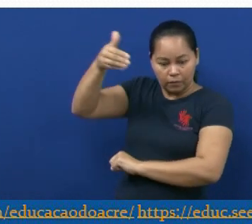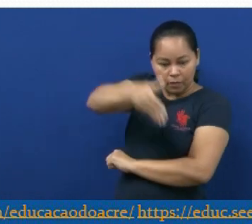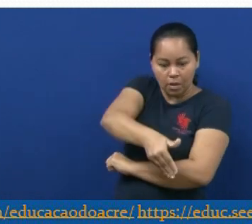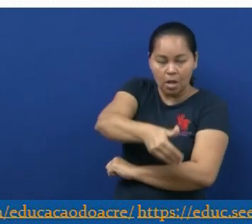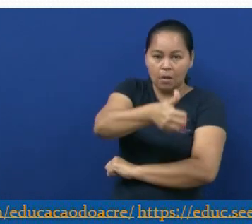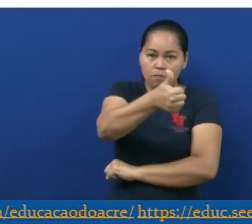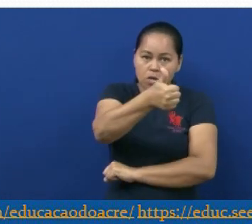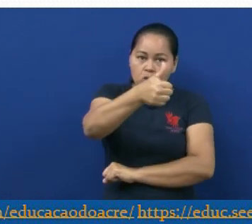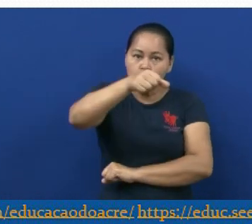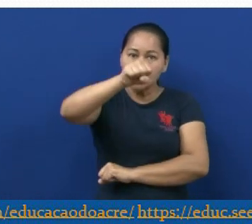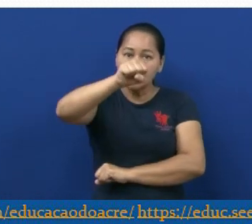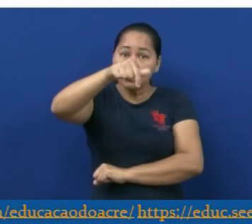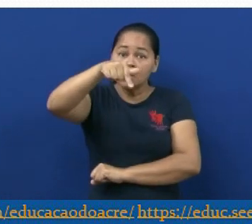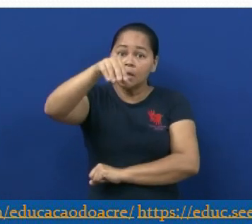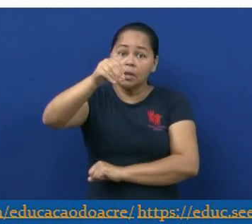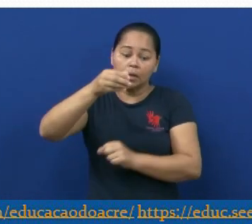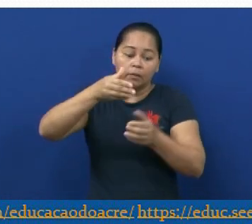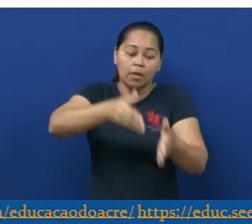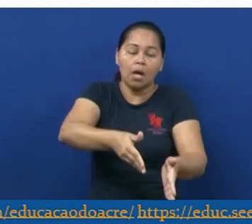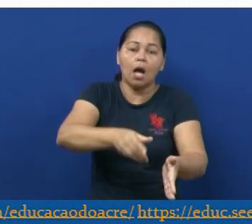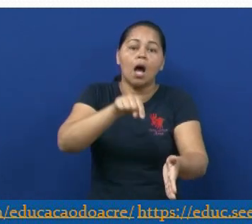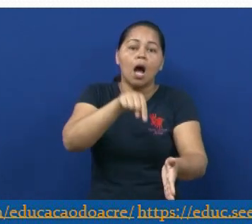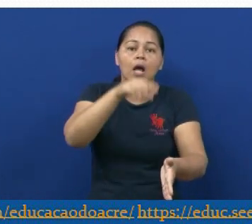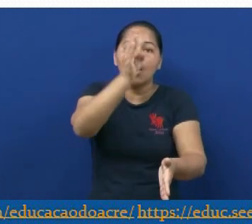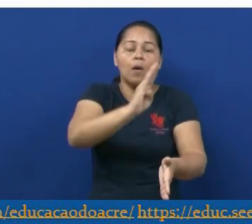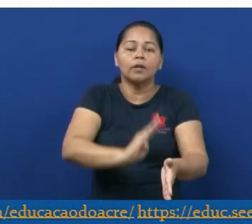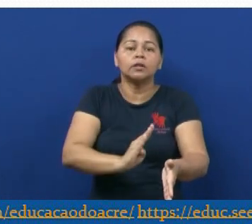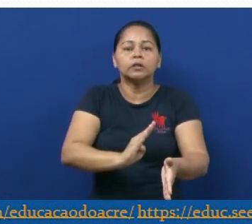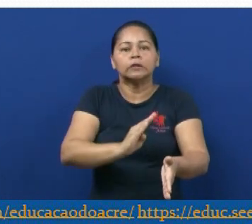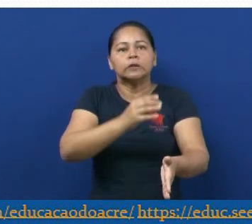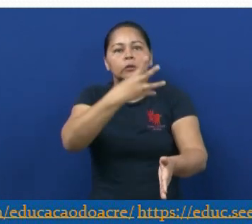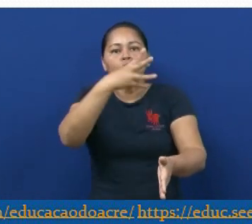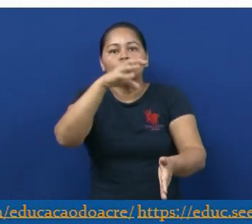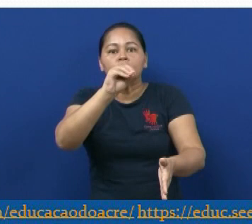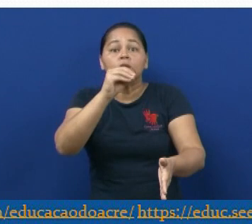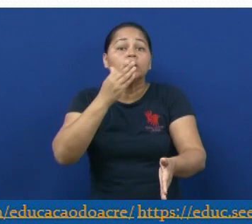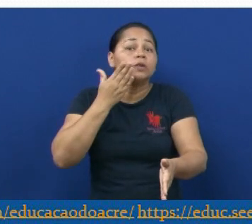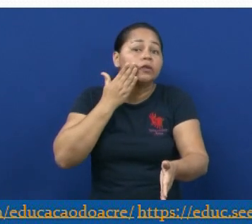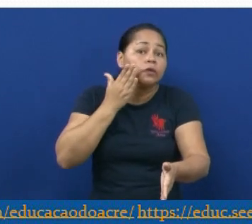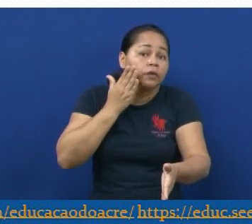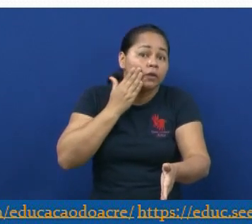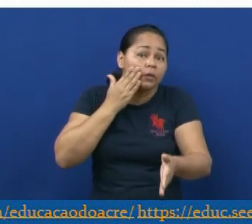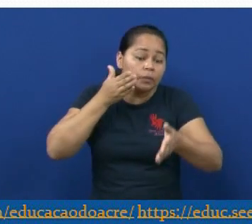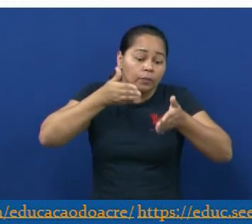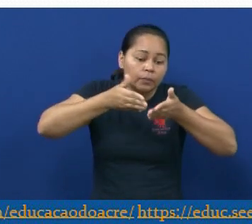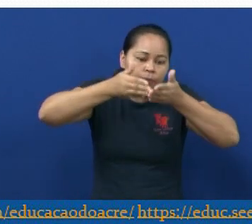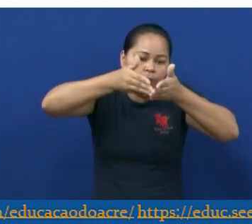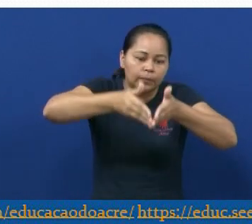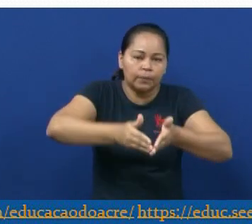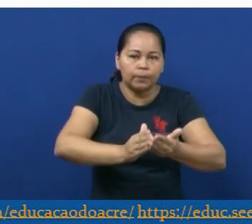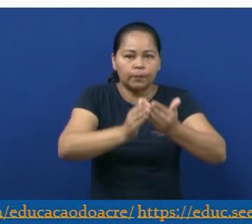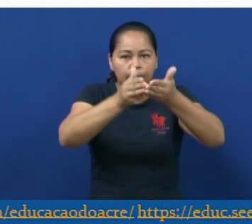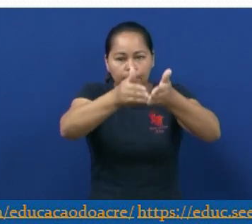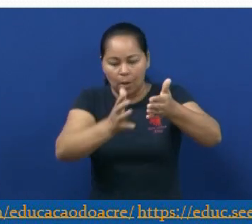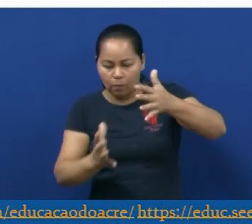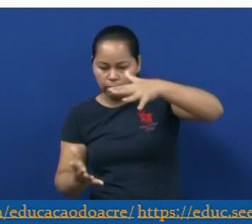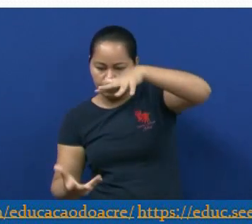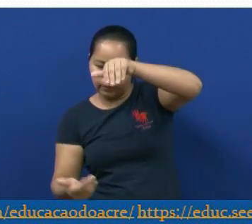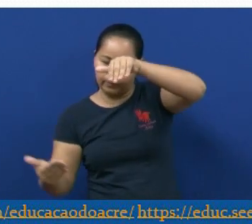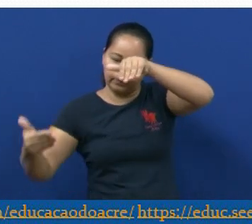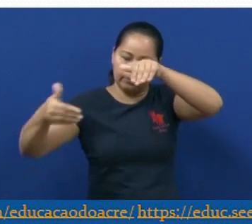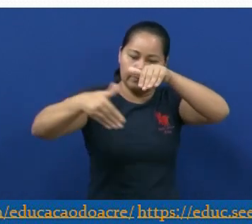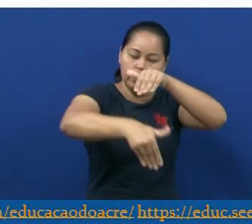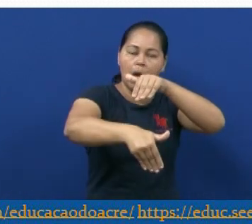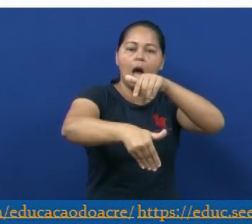em 1870 levavam até 40 dias a bordo de um navio para cruzar o Atlântico e atracar em